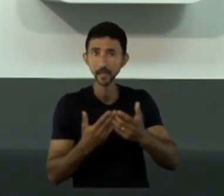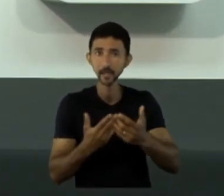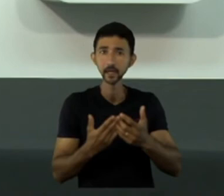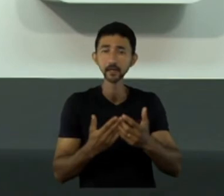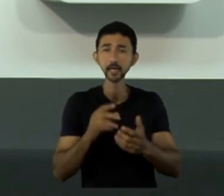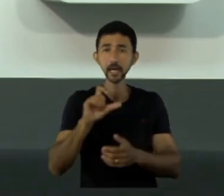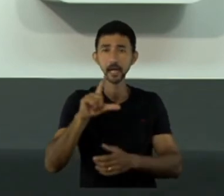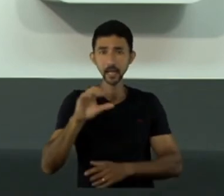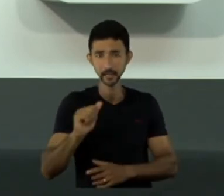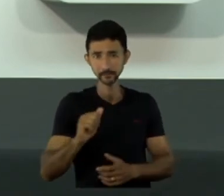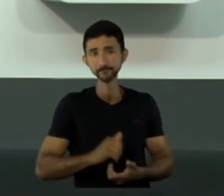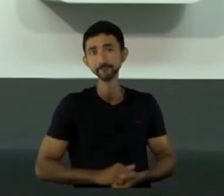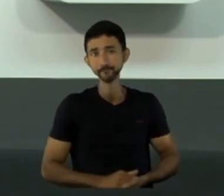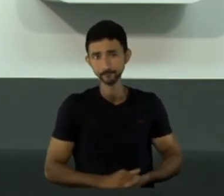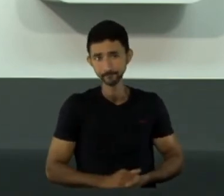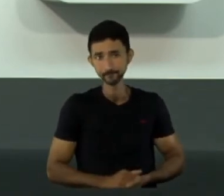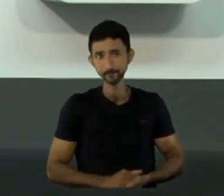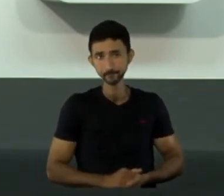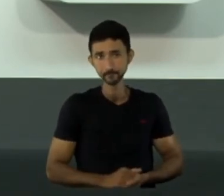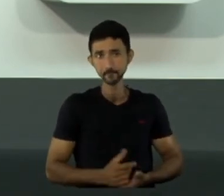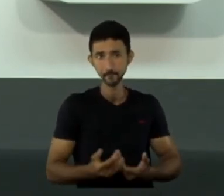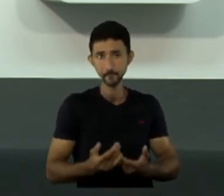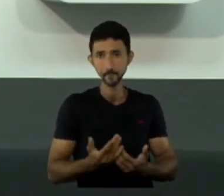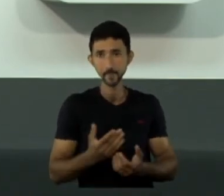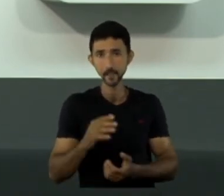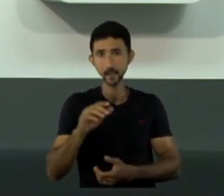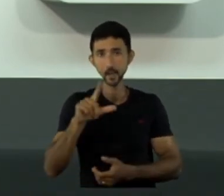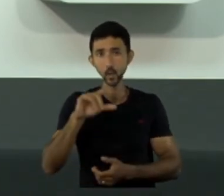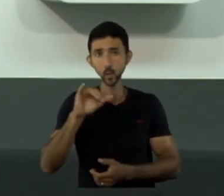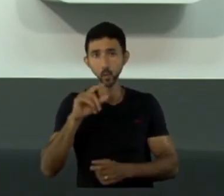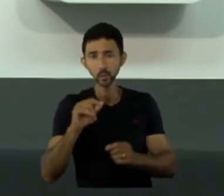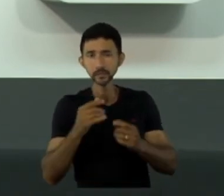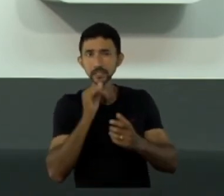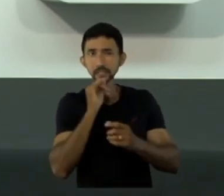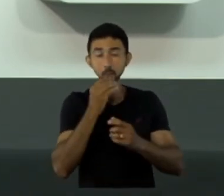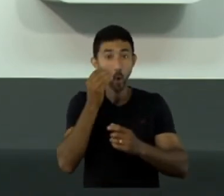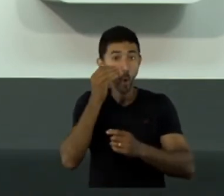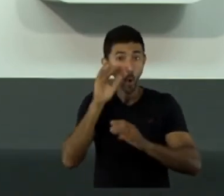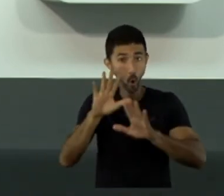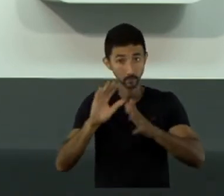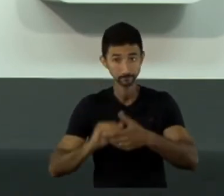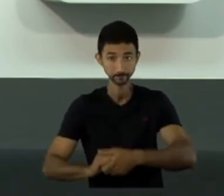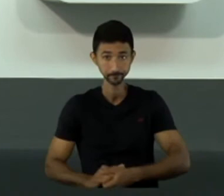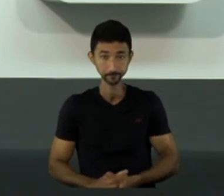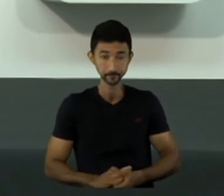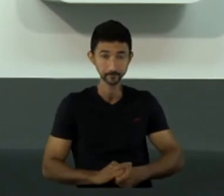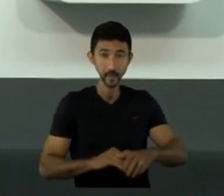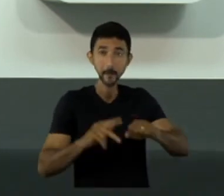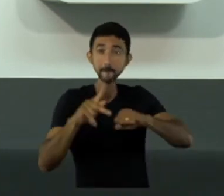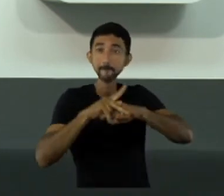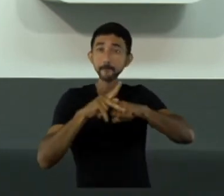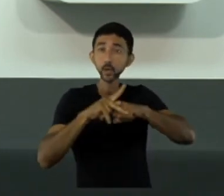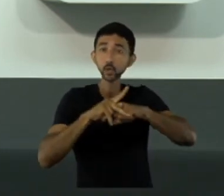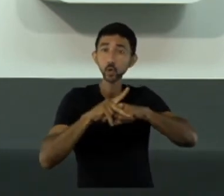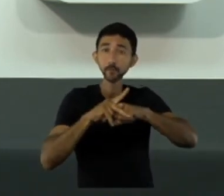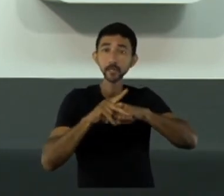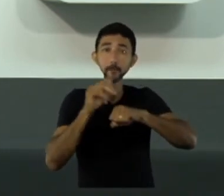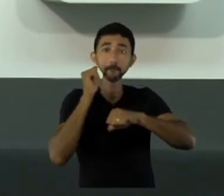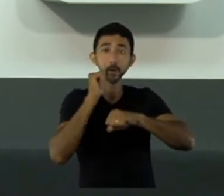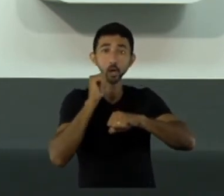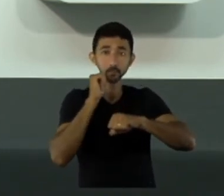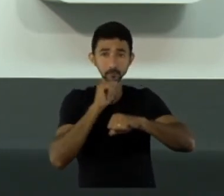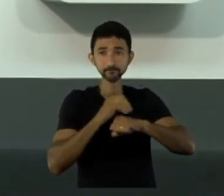A Helena, né? Mas aqui no caso é a Luísa. Mas só estou chamando a sua atenção porque o pronome, ele é o pronome